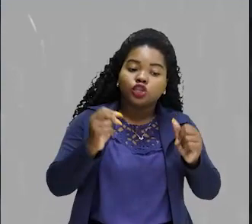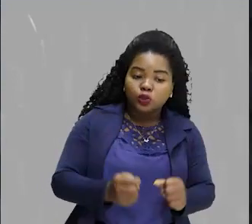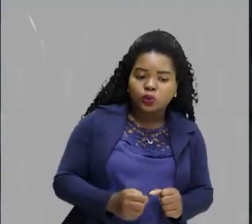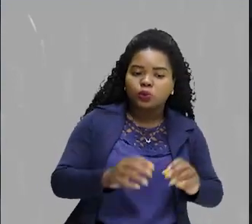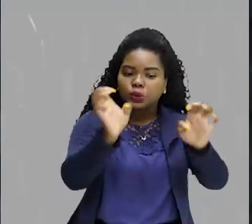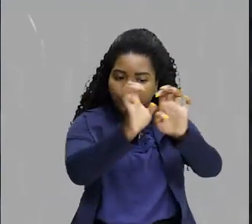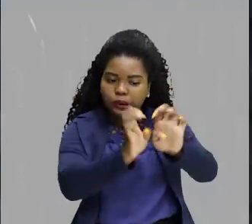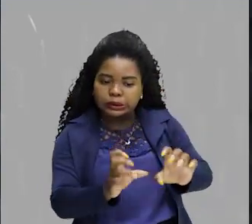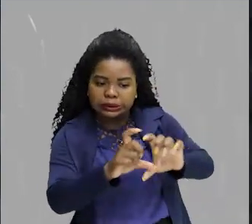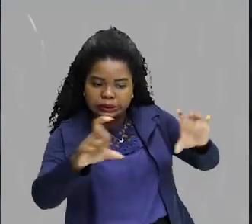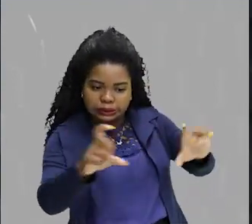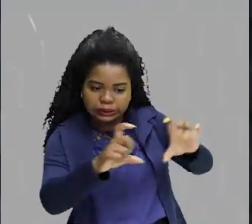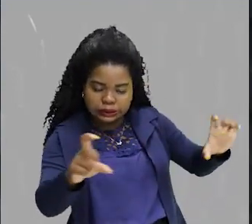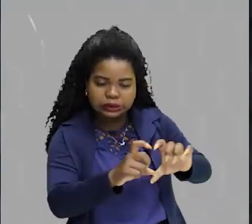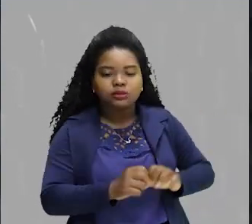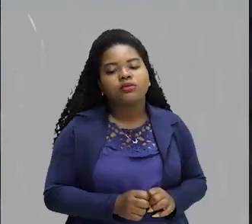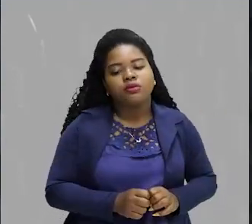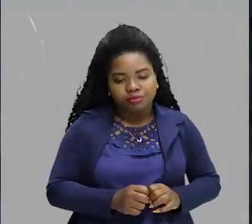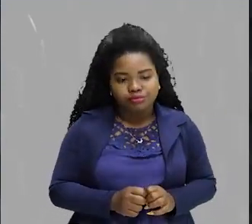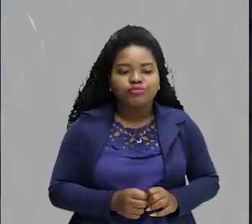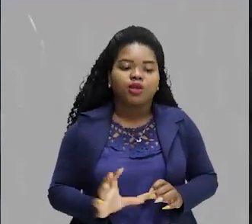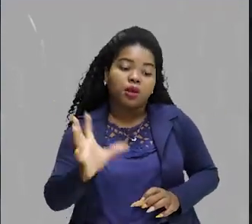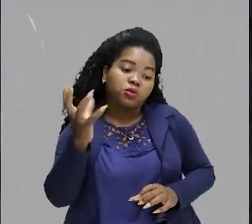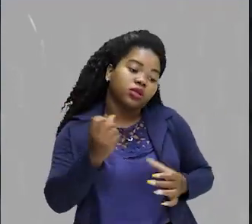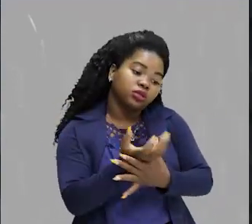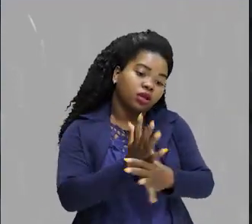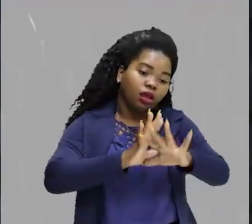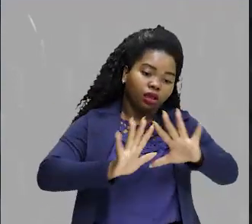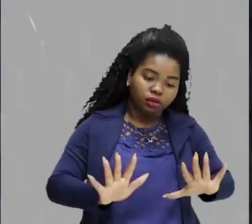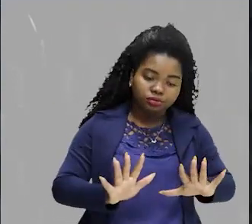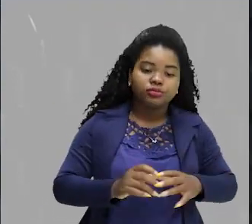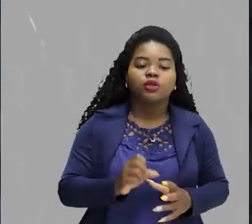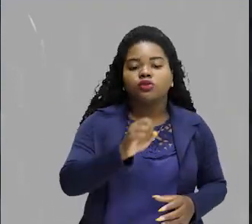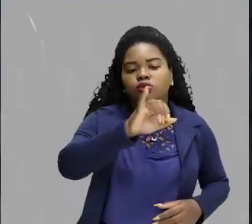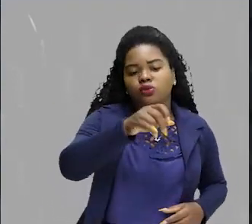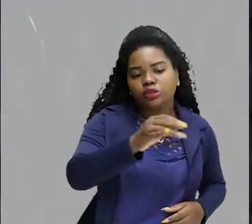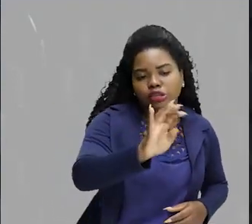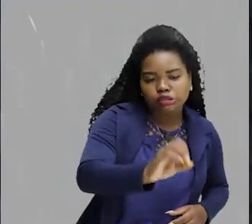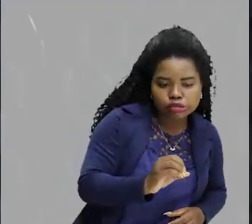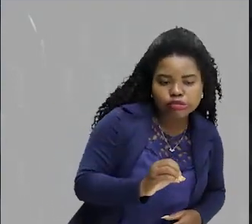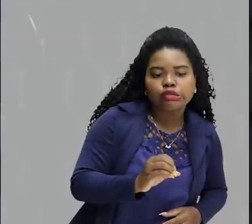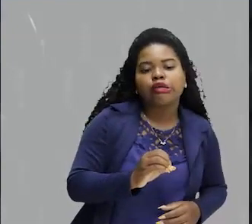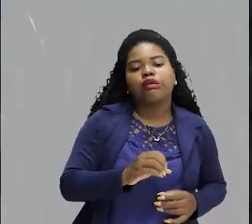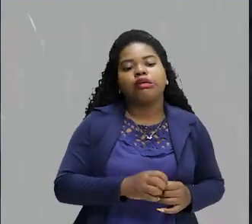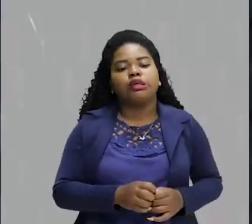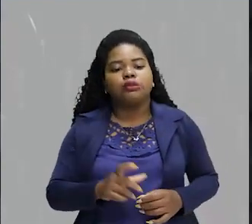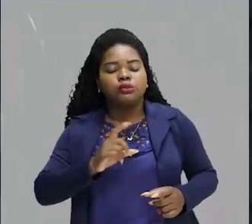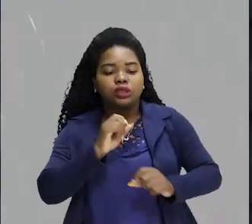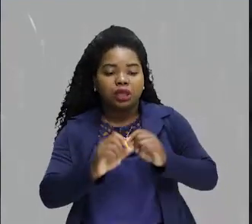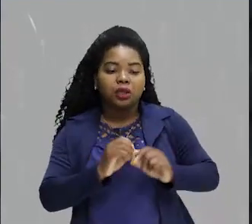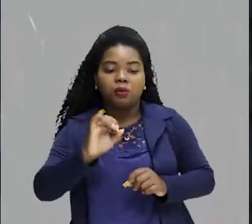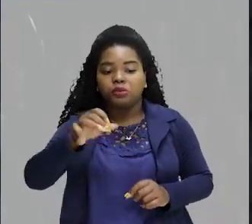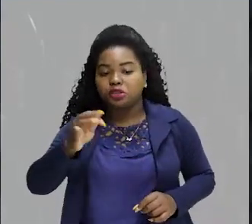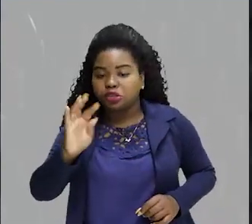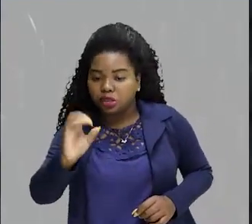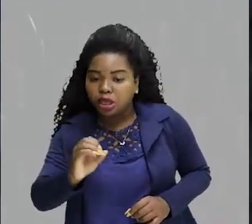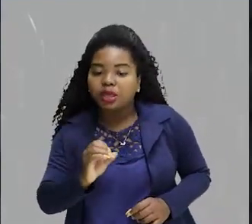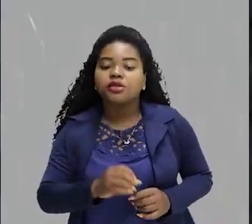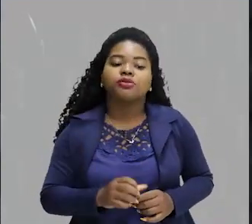as estruturas, sujeito, verbo e complemento. O complemento é o objeto, o direto, indireto, uma locução